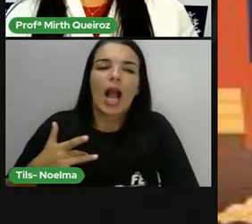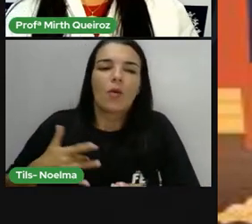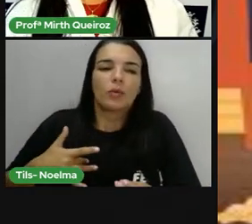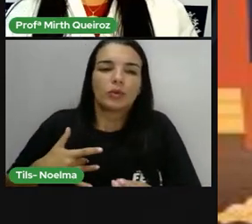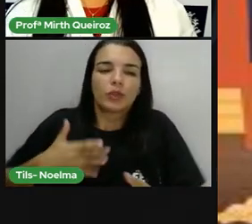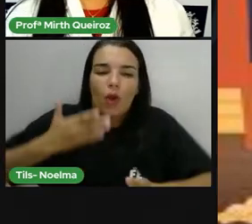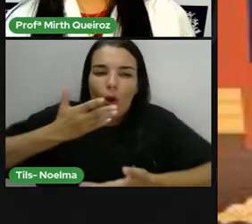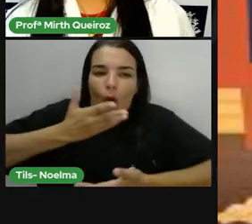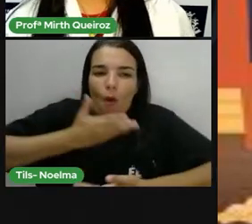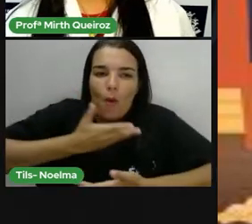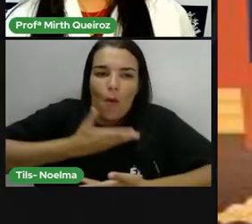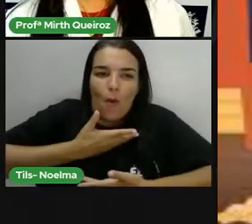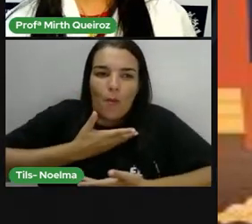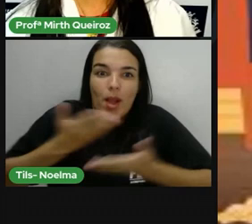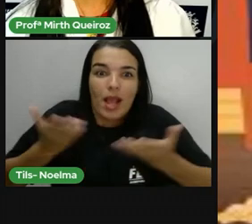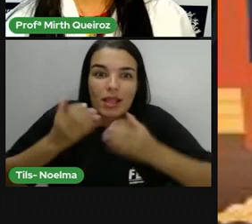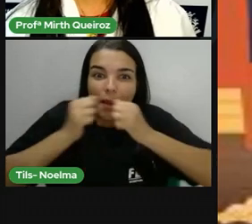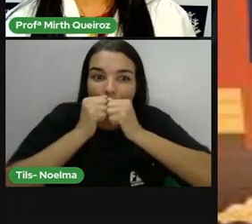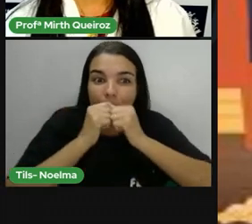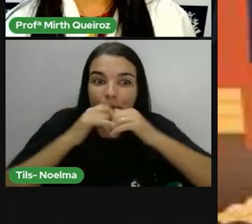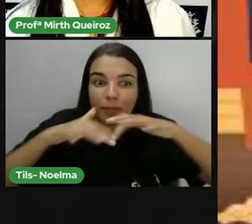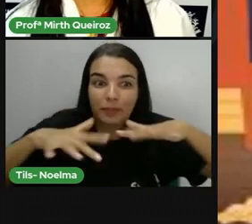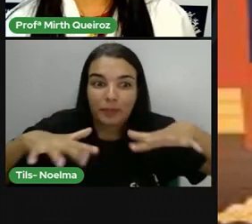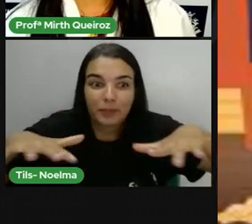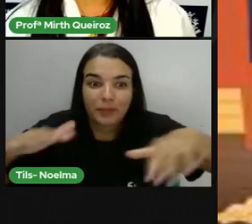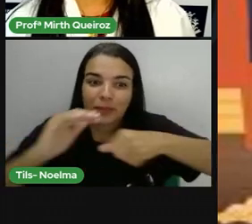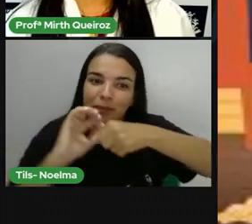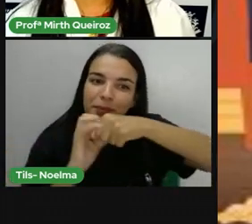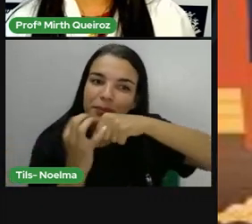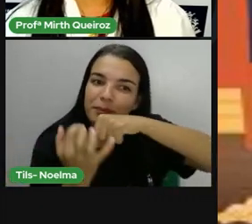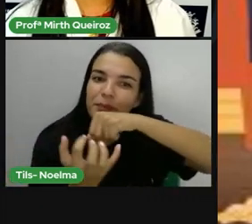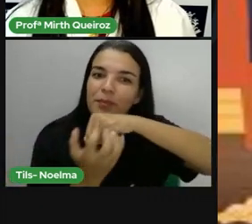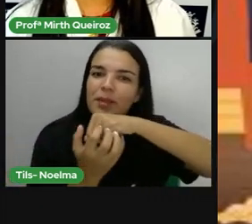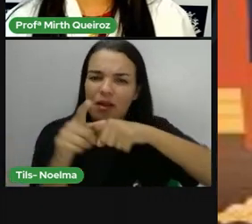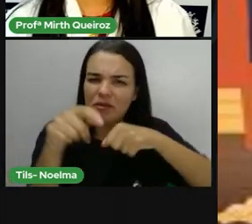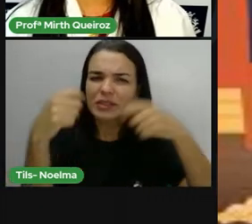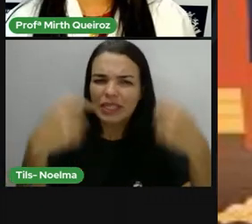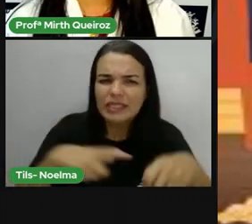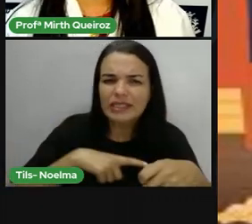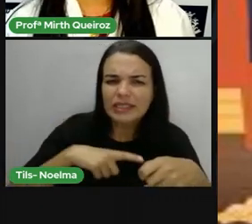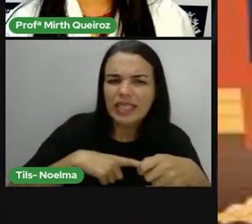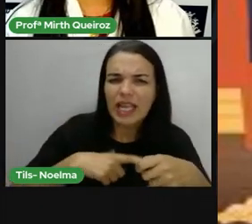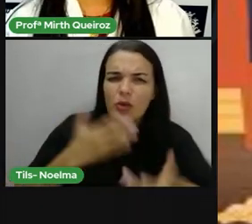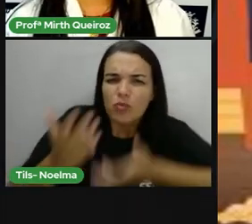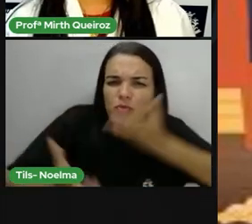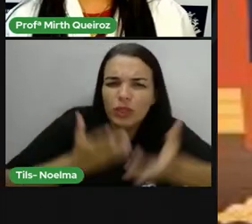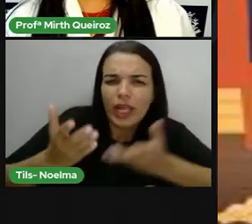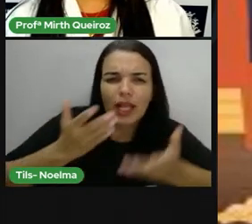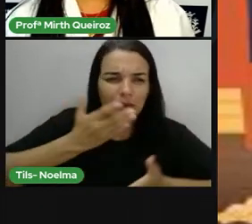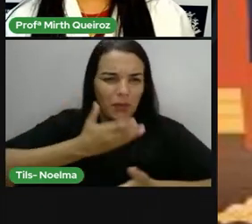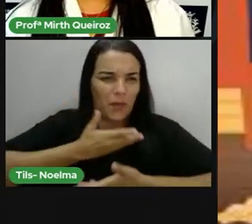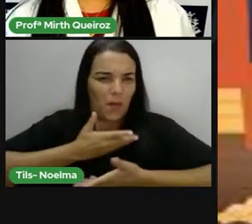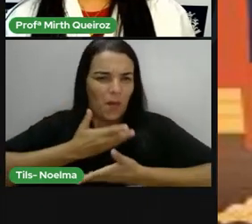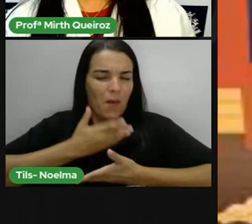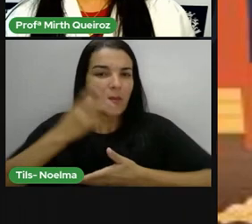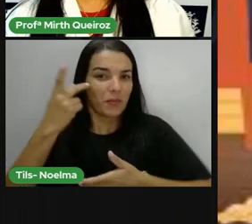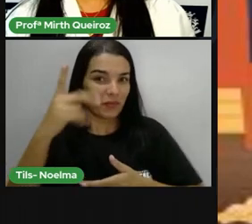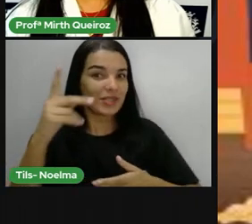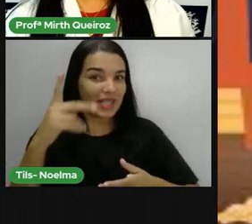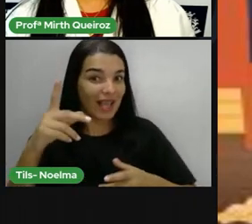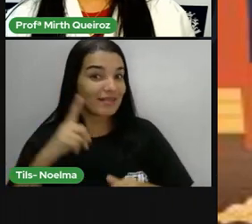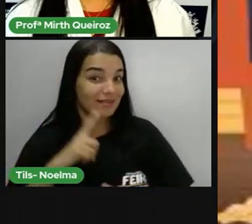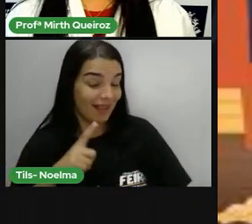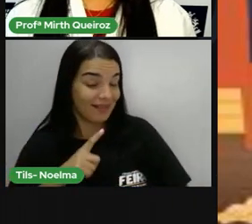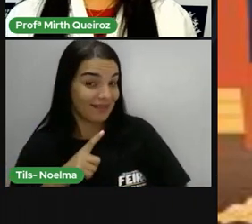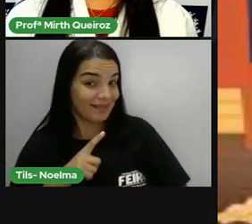nessa pandemia? E aí, vocês têm se exercitado, têm cuidado do seu corpo, né? Porque